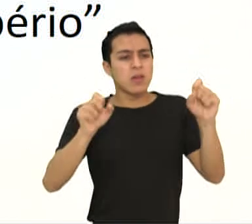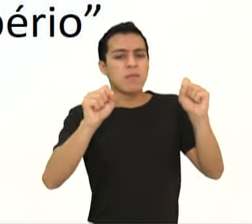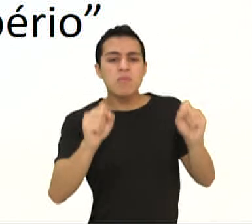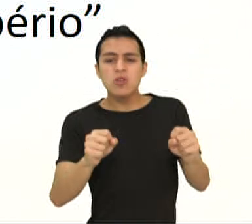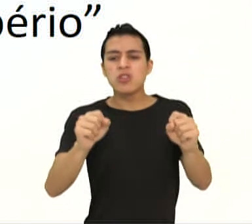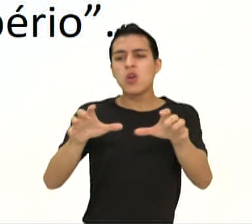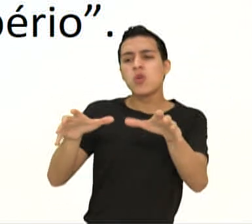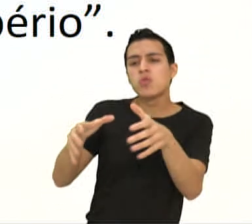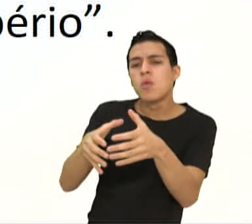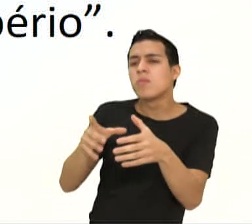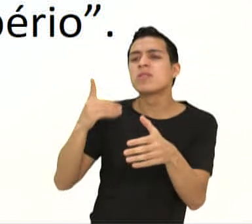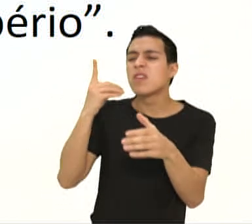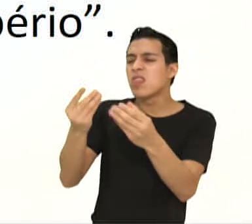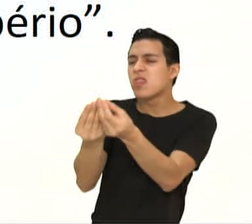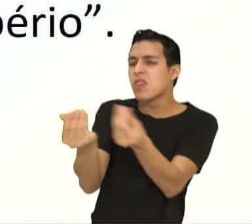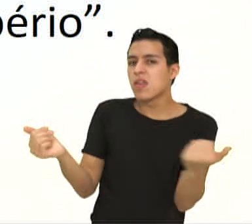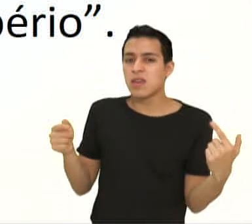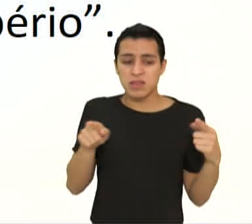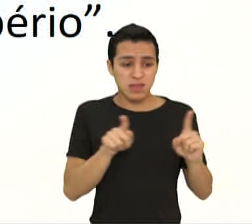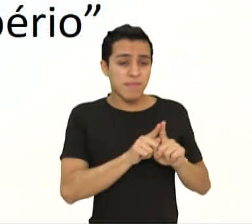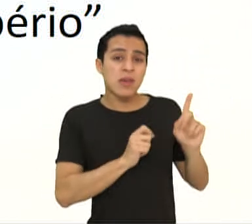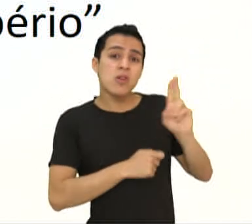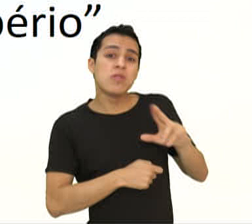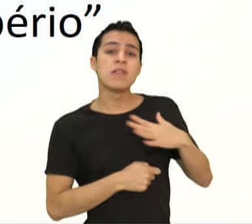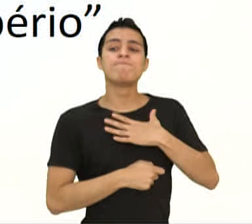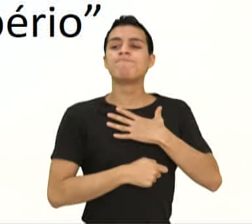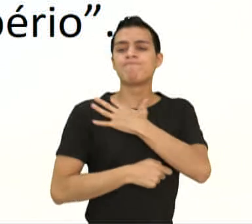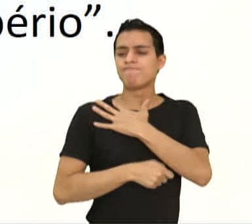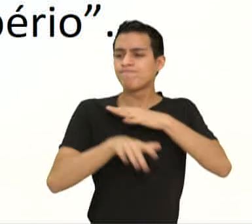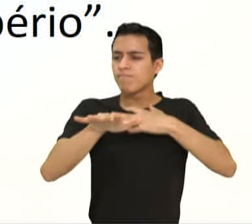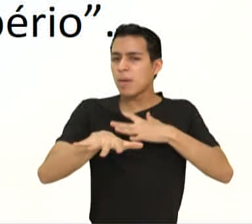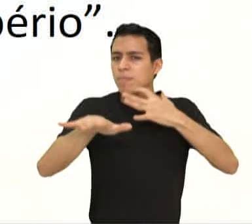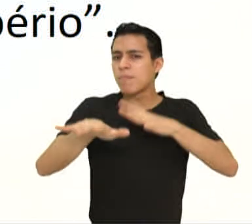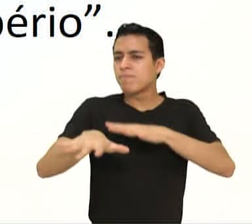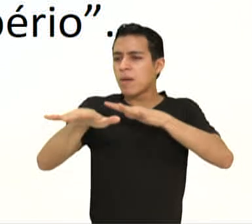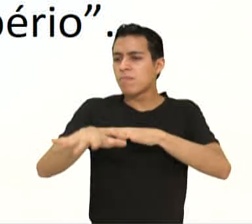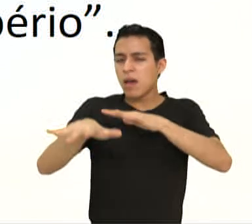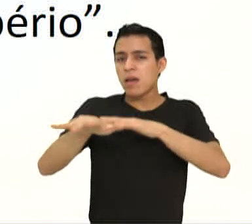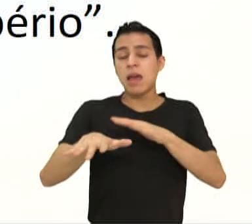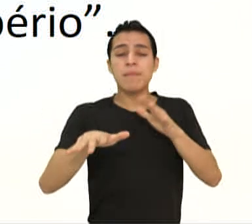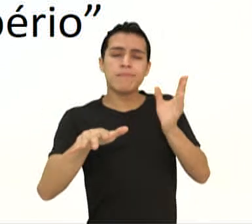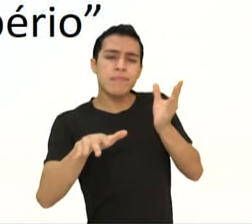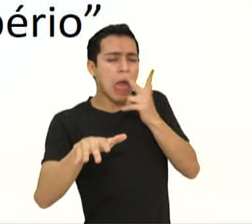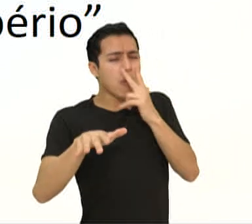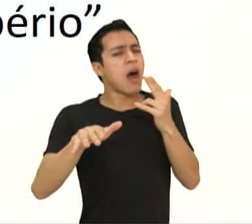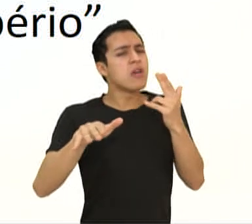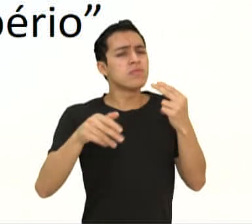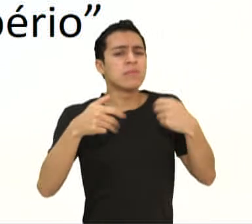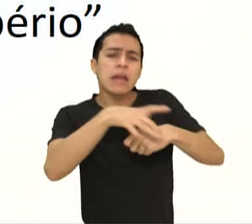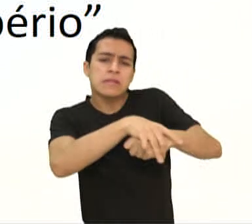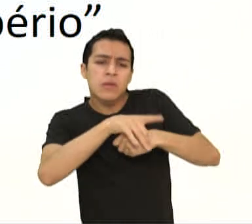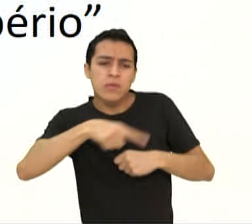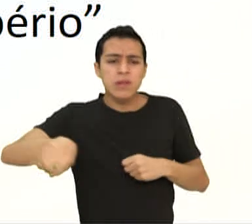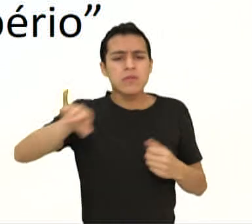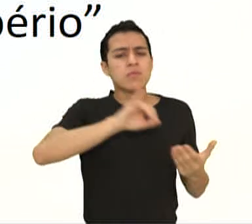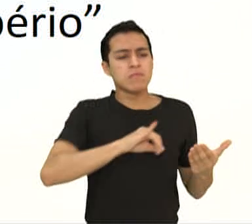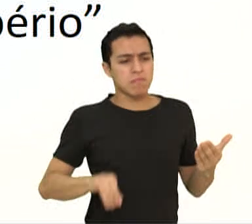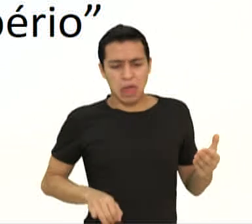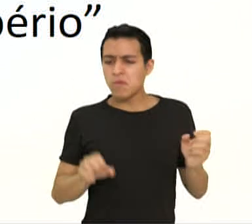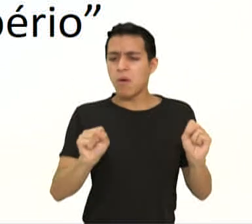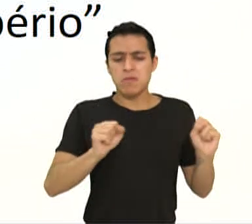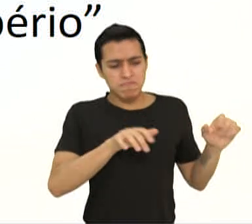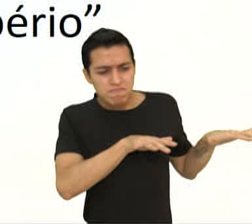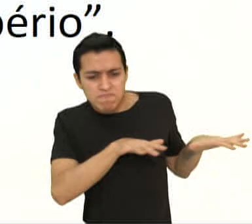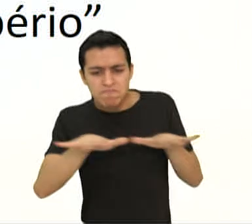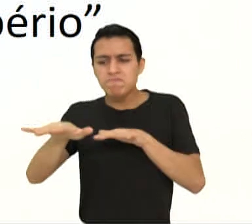dos Deputados e utilizar as Forças Armadas quando achasse conveniente para manter a segurança do Império. Então, ele